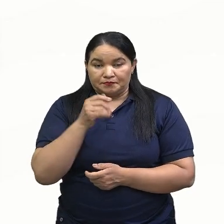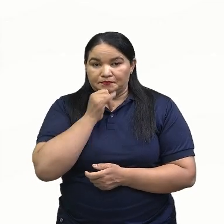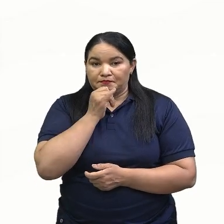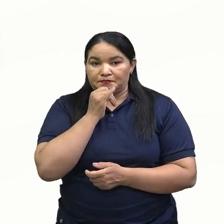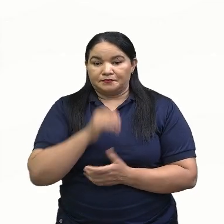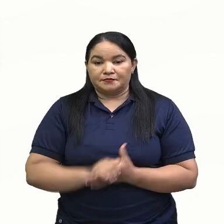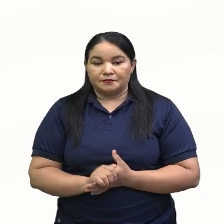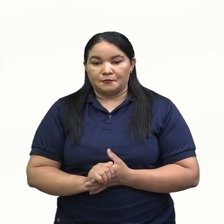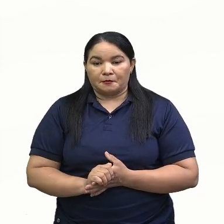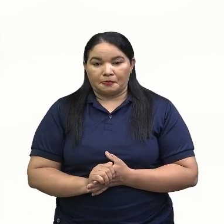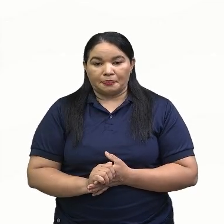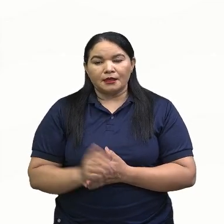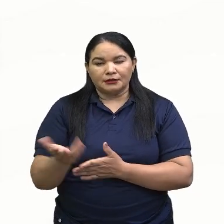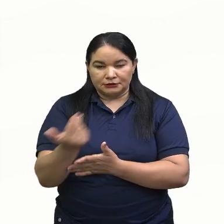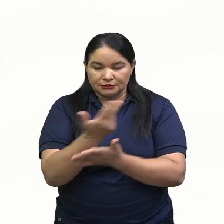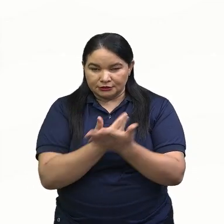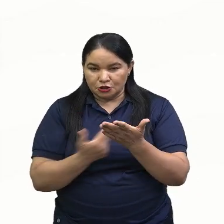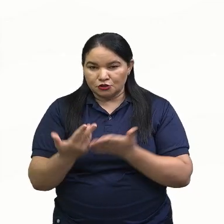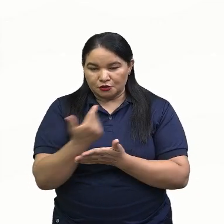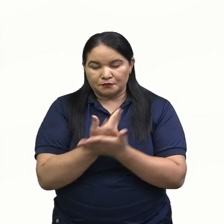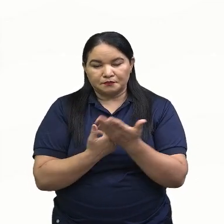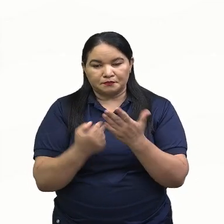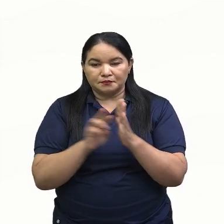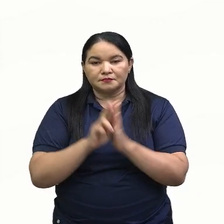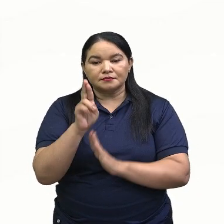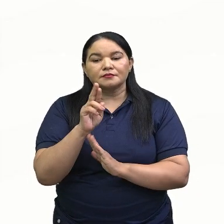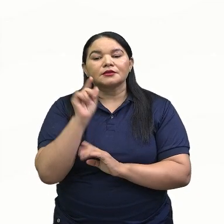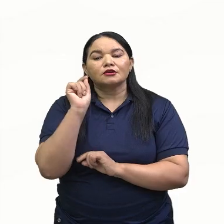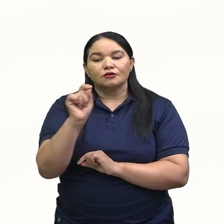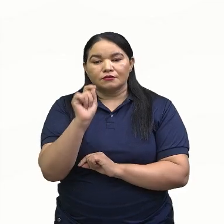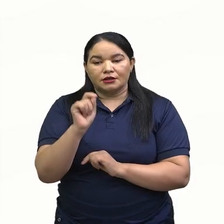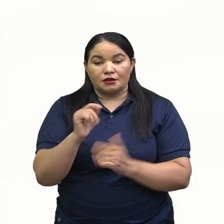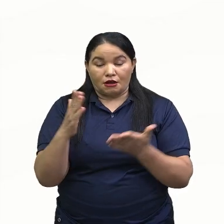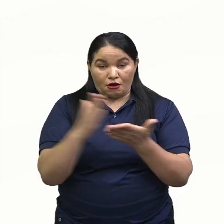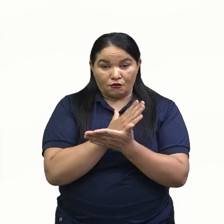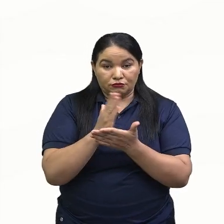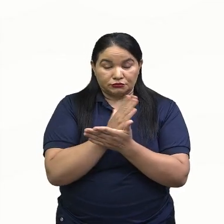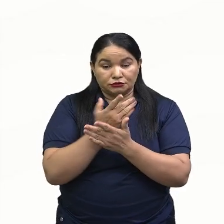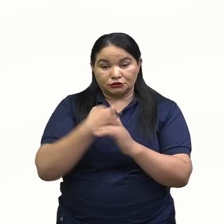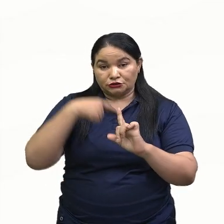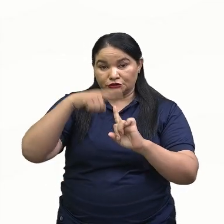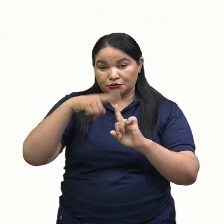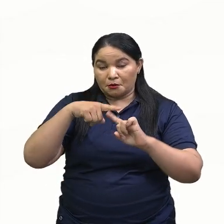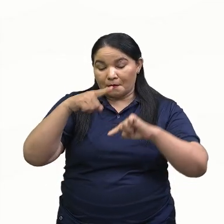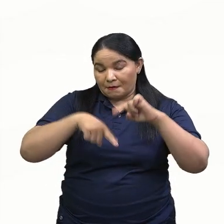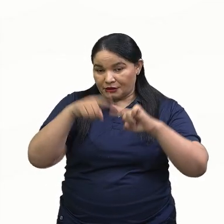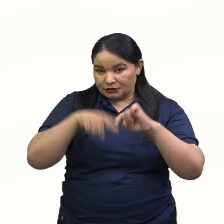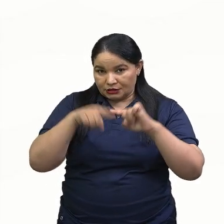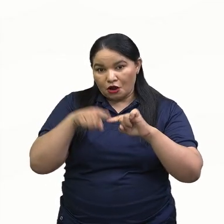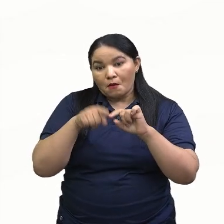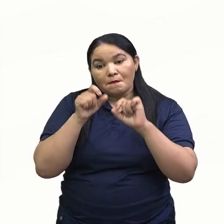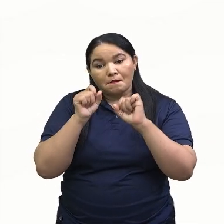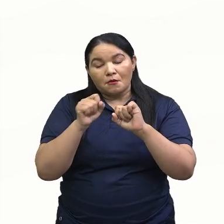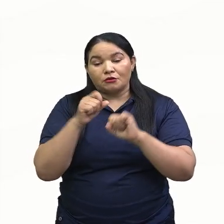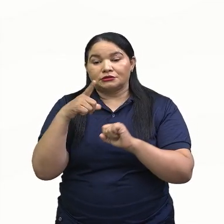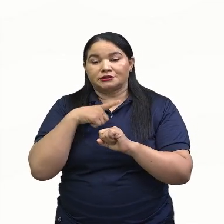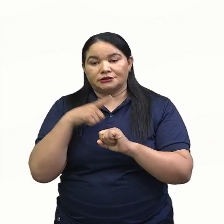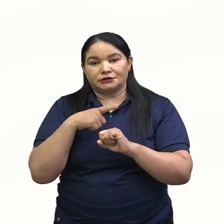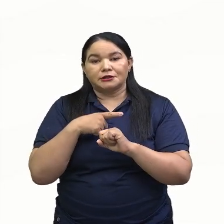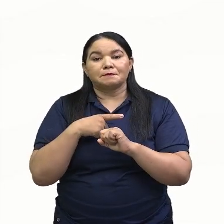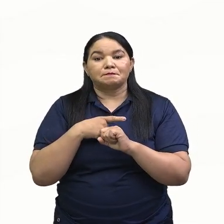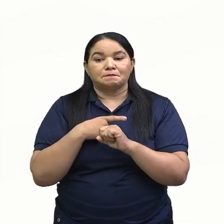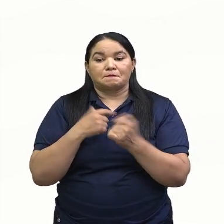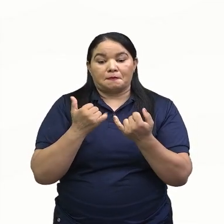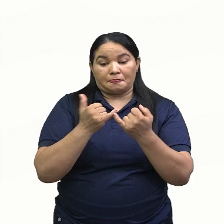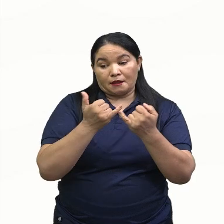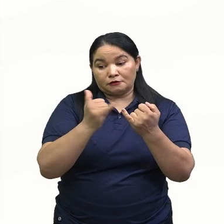na figura temos as representações de alguns dispositivos que geralmente aparecem nos